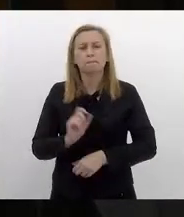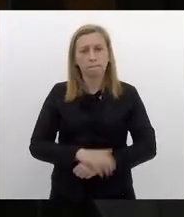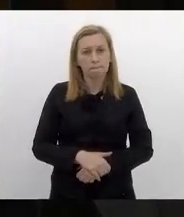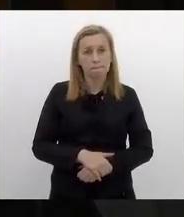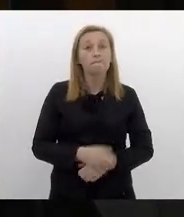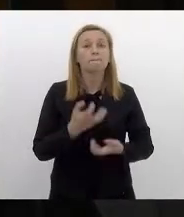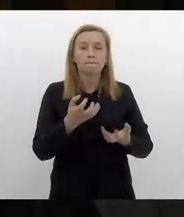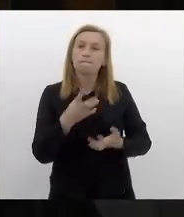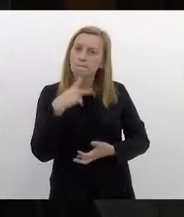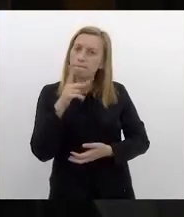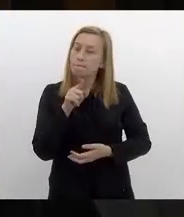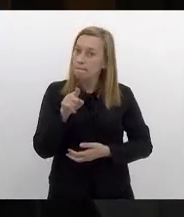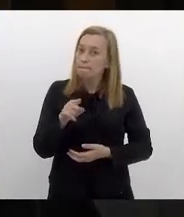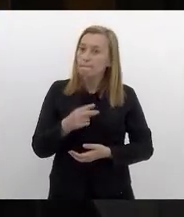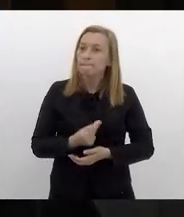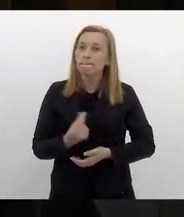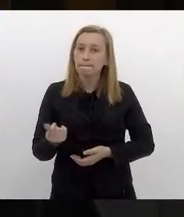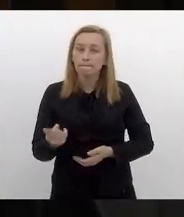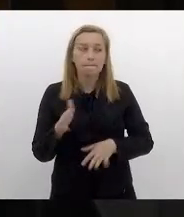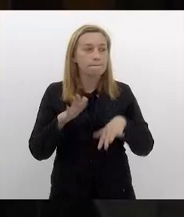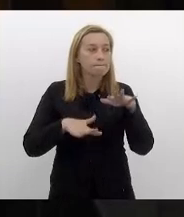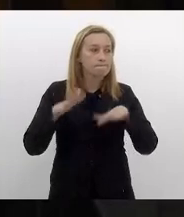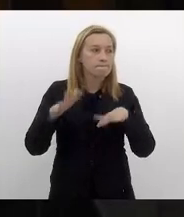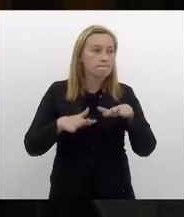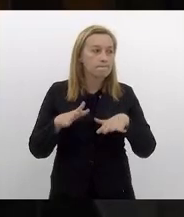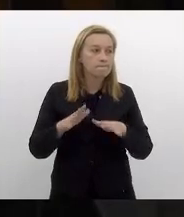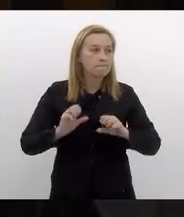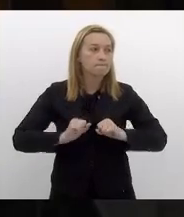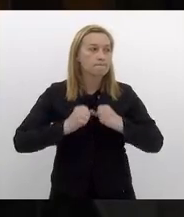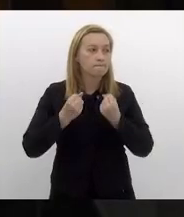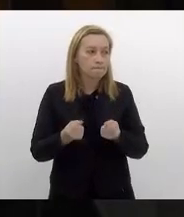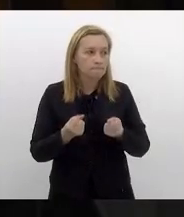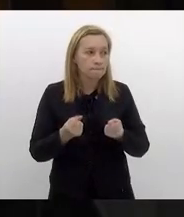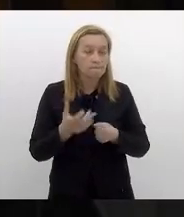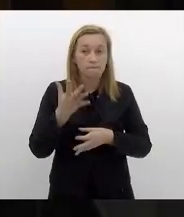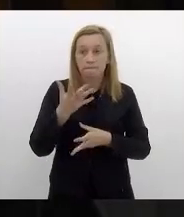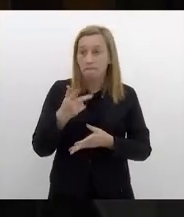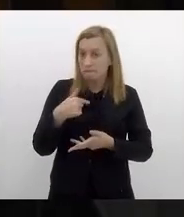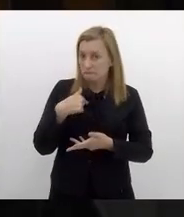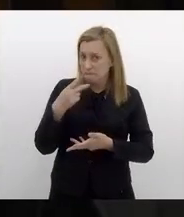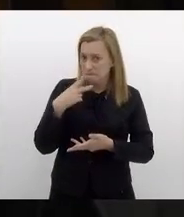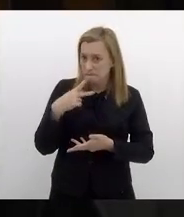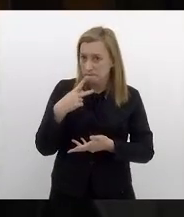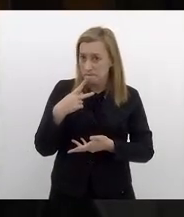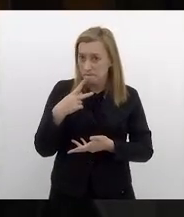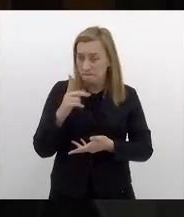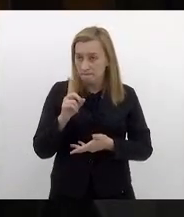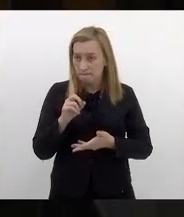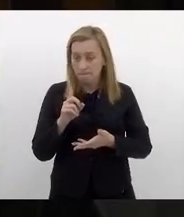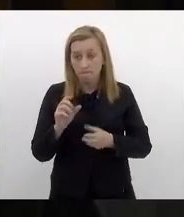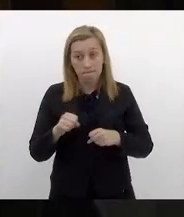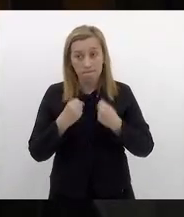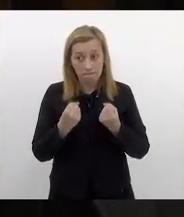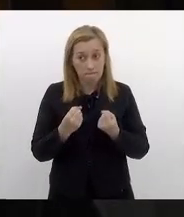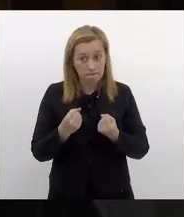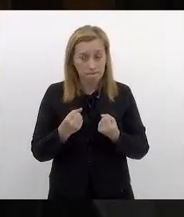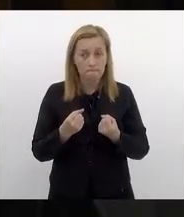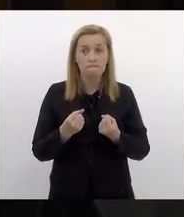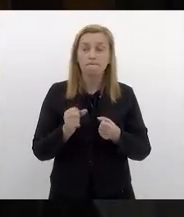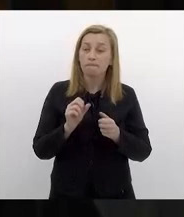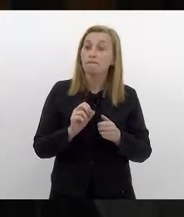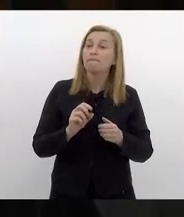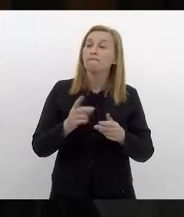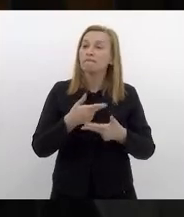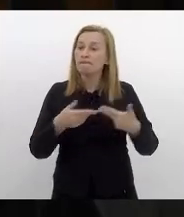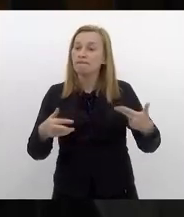eu quero aqui dizer de saída que, independentemente dos esforços, e eu não faço pouco caso desses esforços, ao contrário de